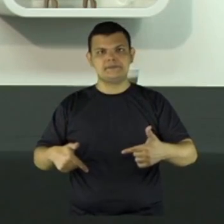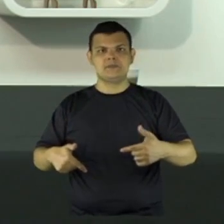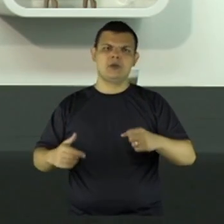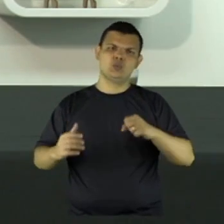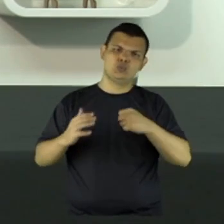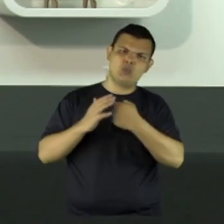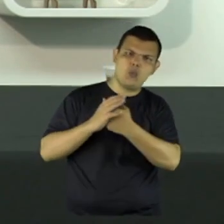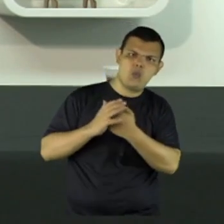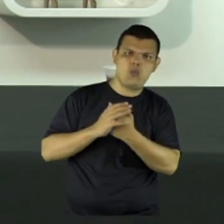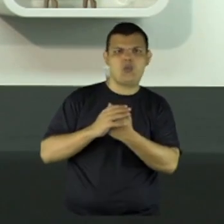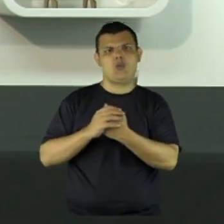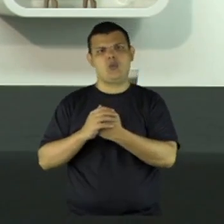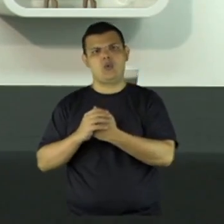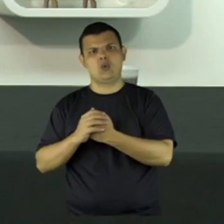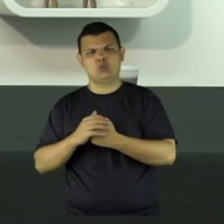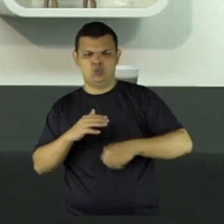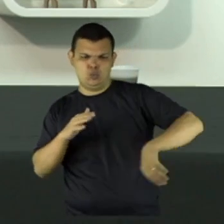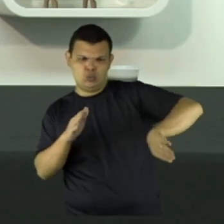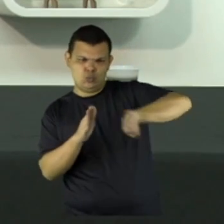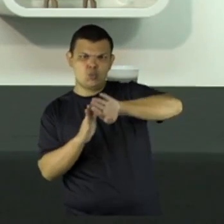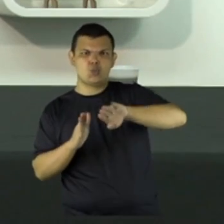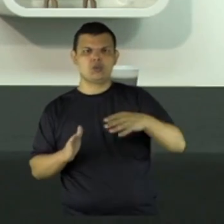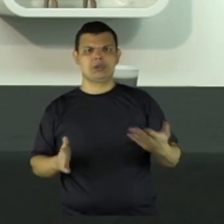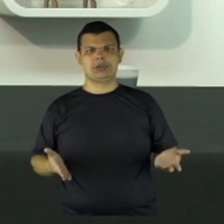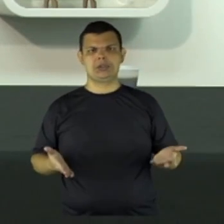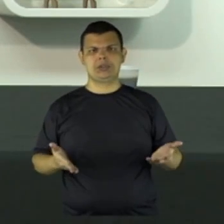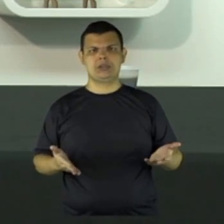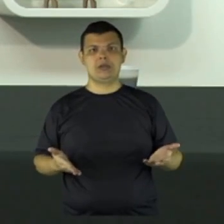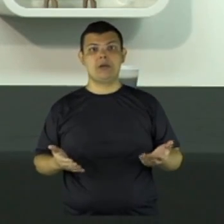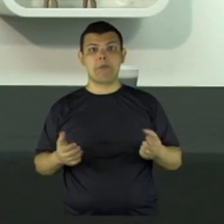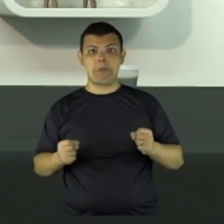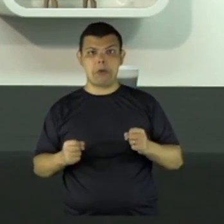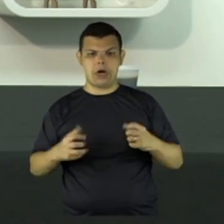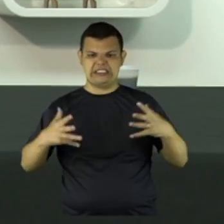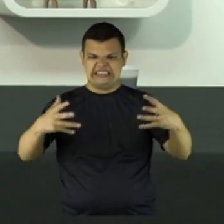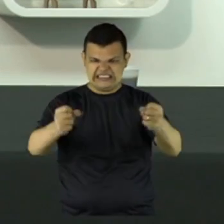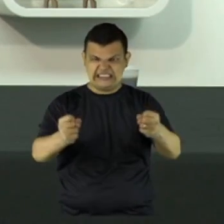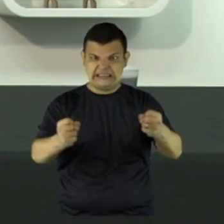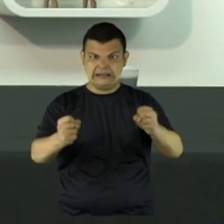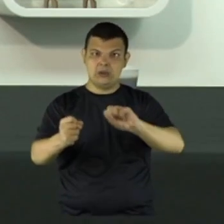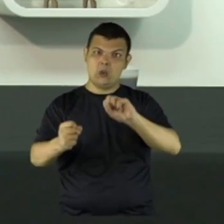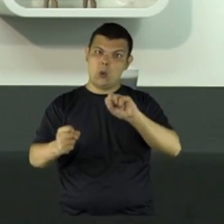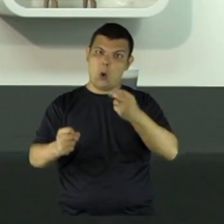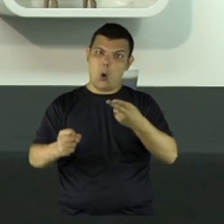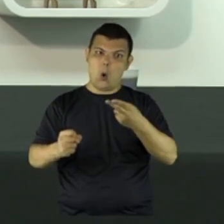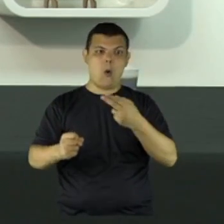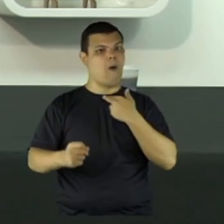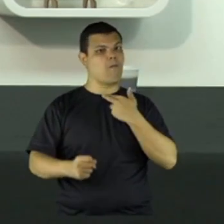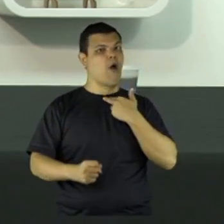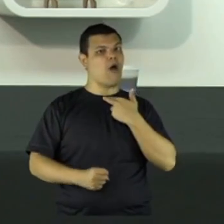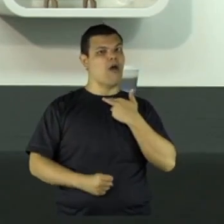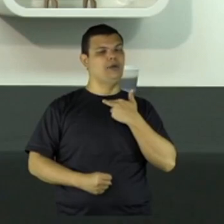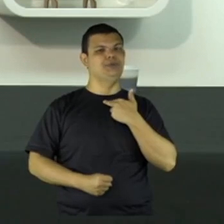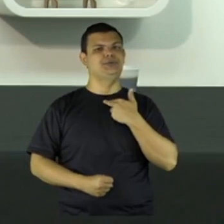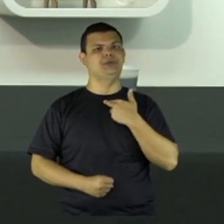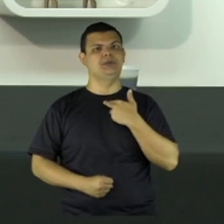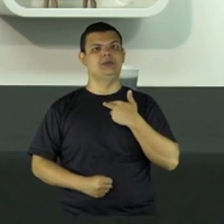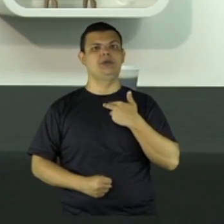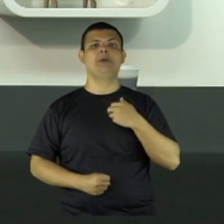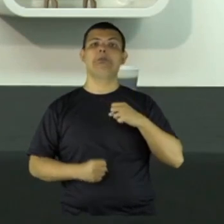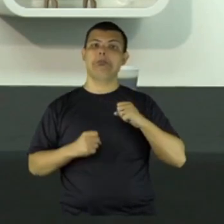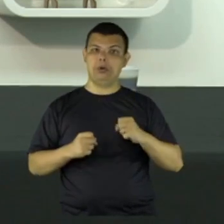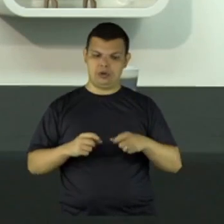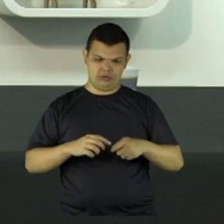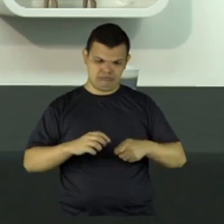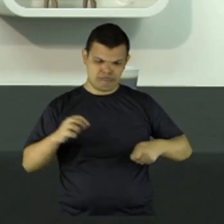dar socos, se você vai dar chutes, se nessa luta é permitido agarrar, se não é permitido agarrar, se é permitido utilizar